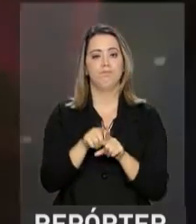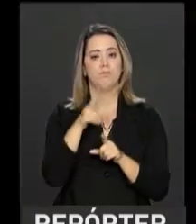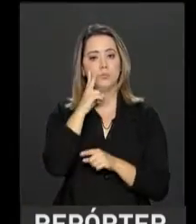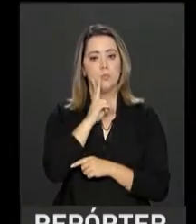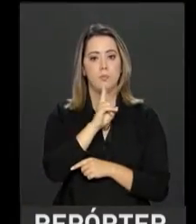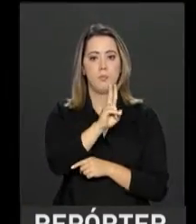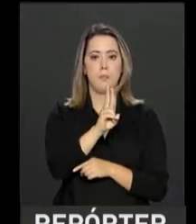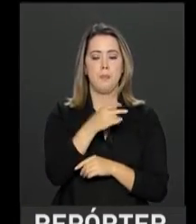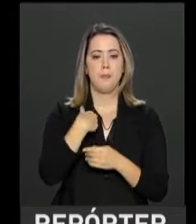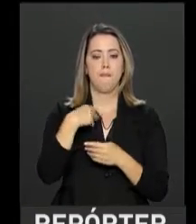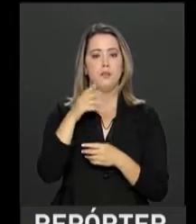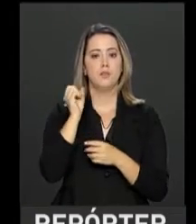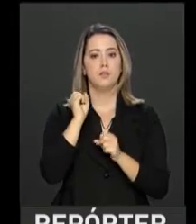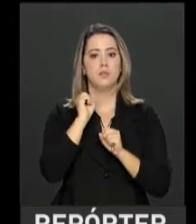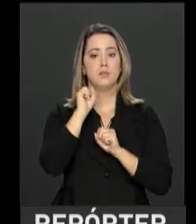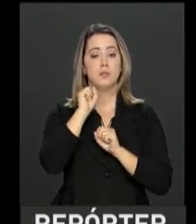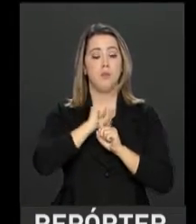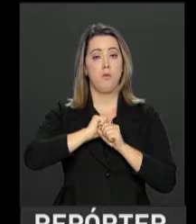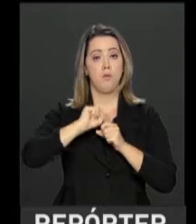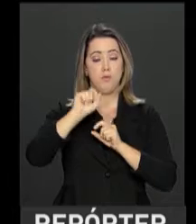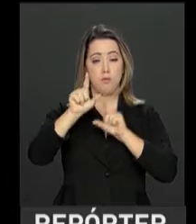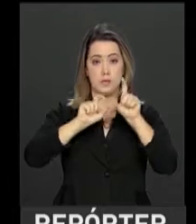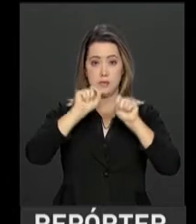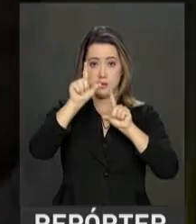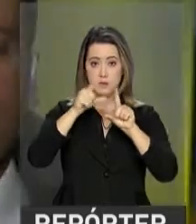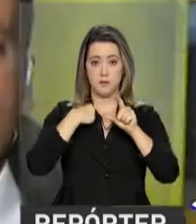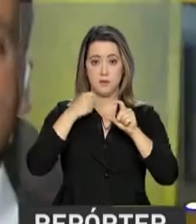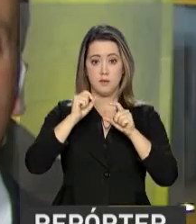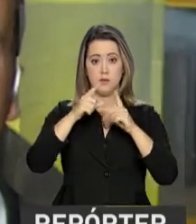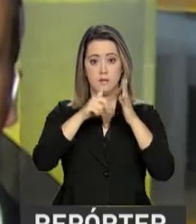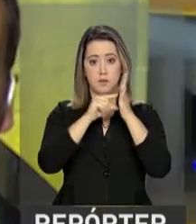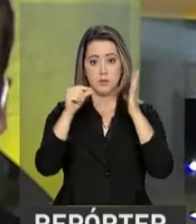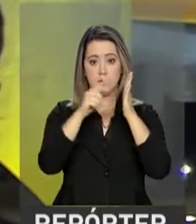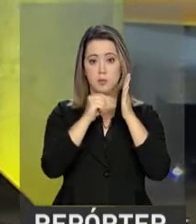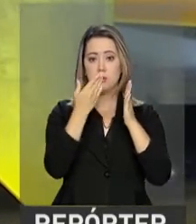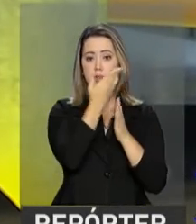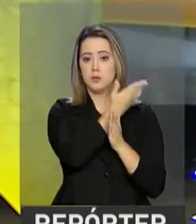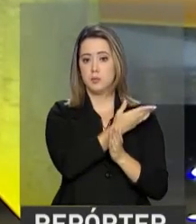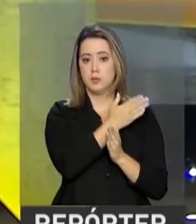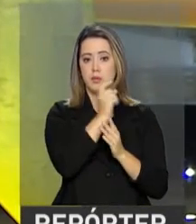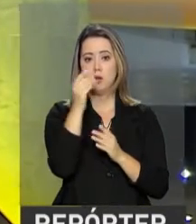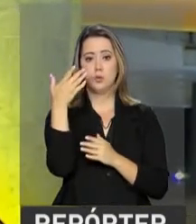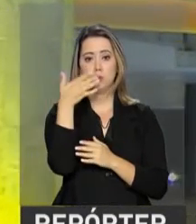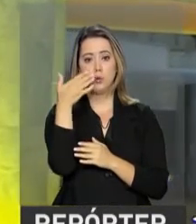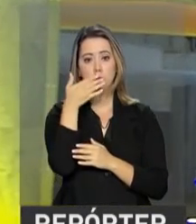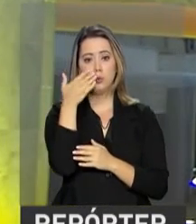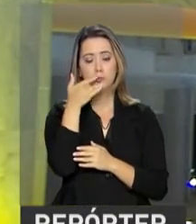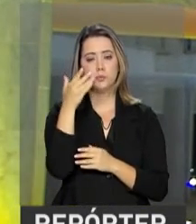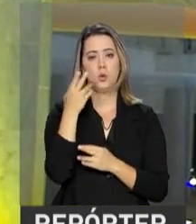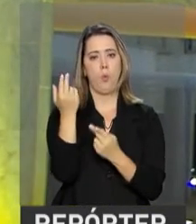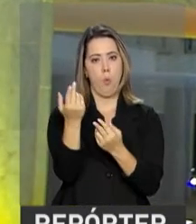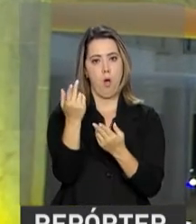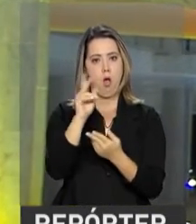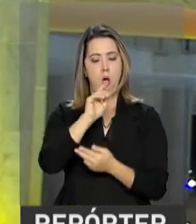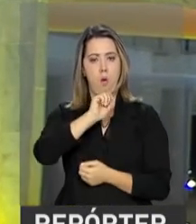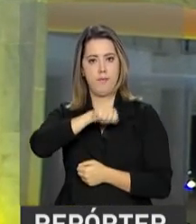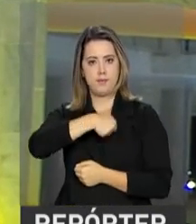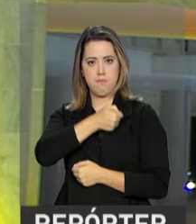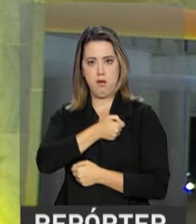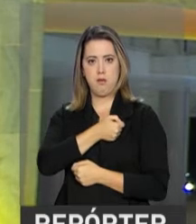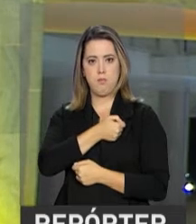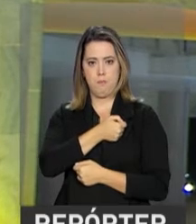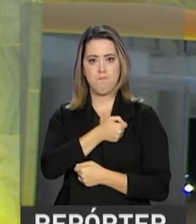as luzes do palácio do planalto estão iluminadas com as cores da bandeira da espanha as cores